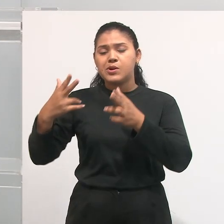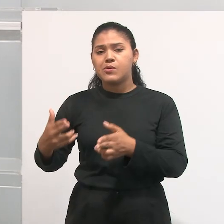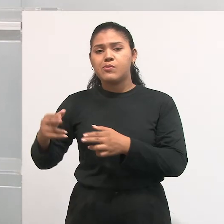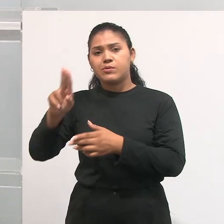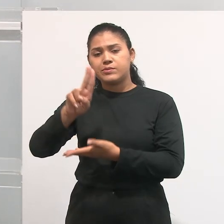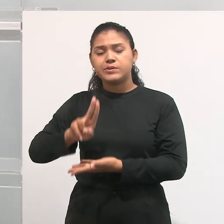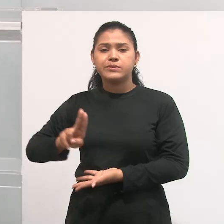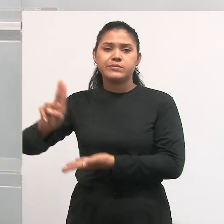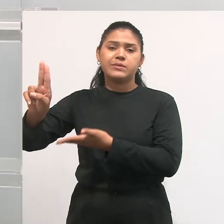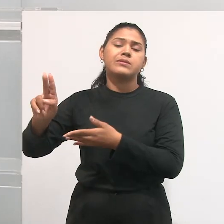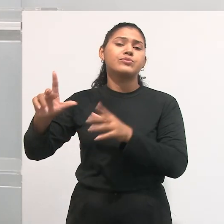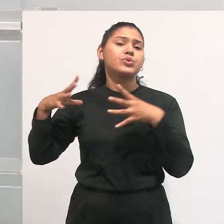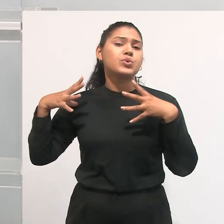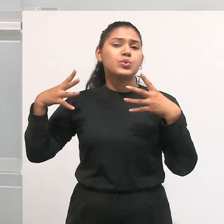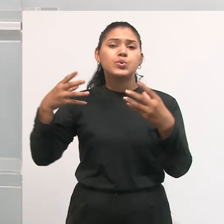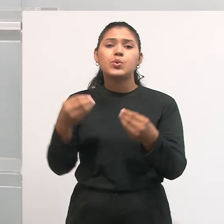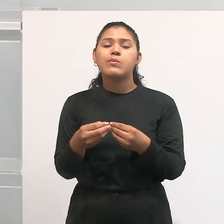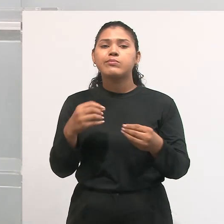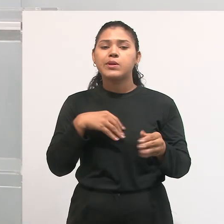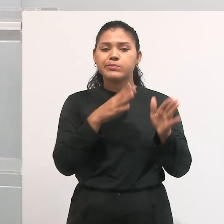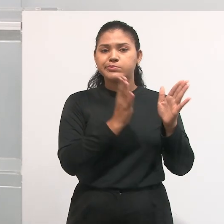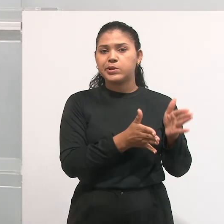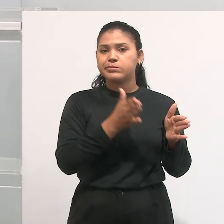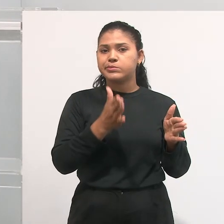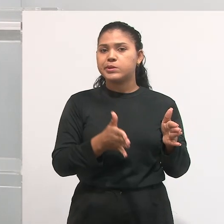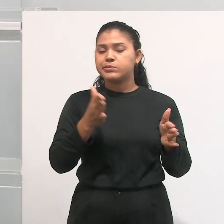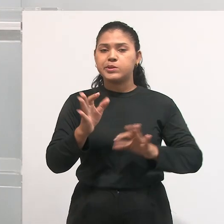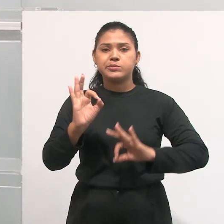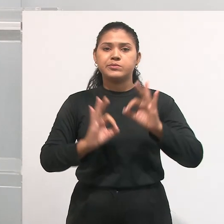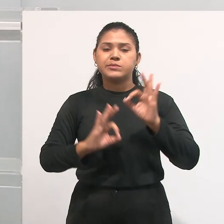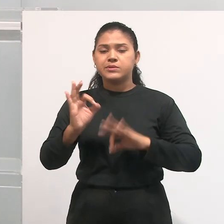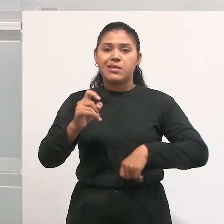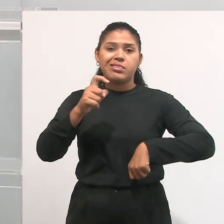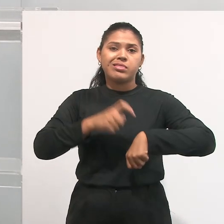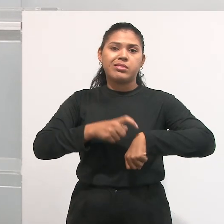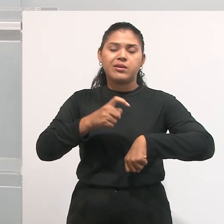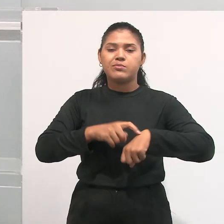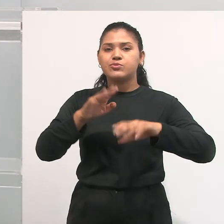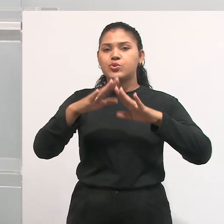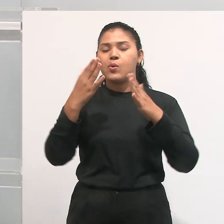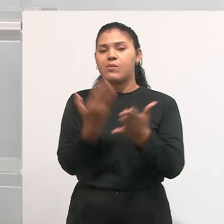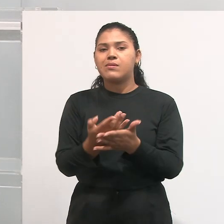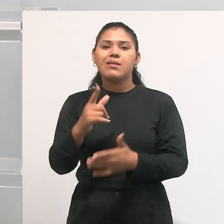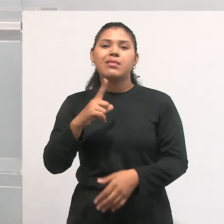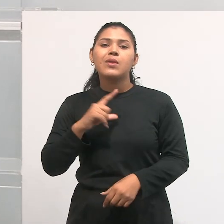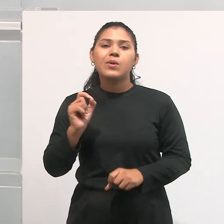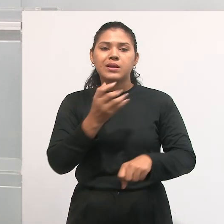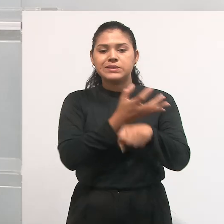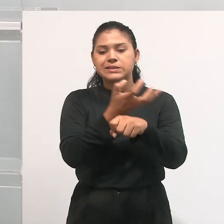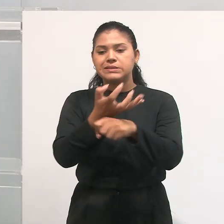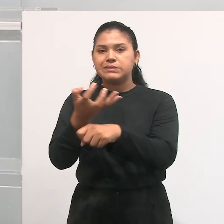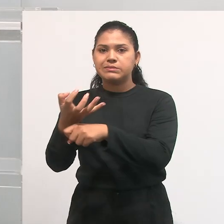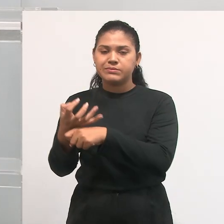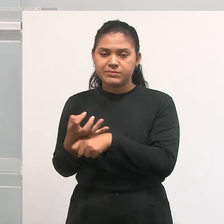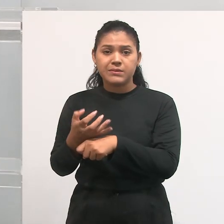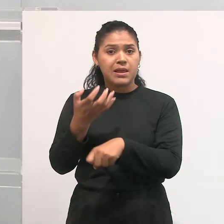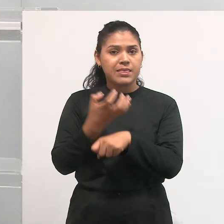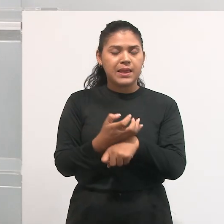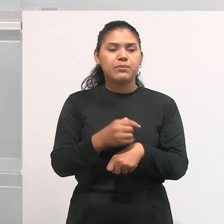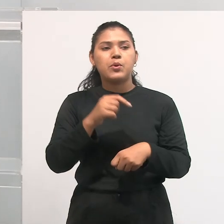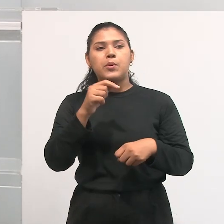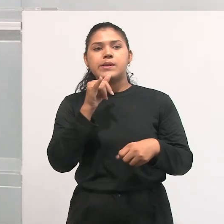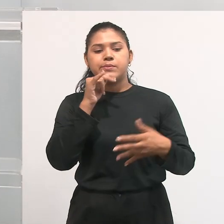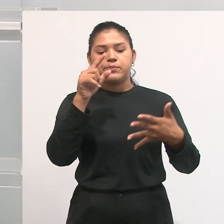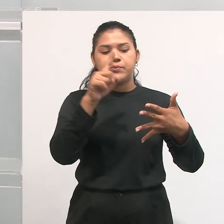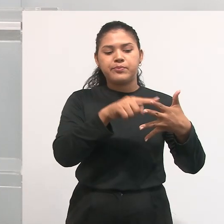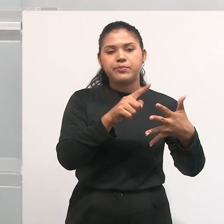são organizadas por disciplinas, né? O nosso tempo escolar é organizado por disciplina. O tempo de língua portuguesa,